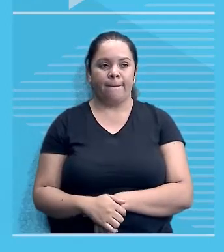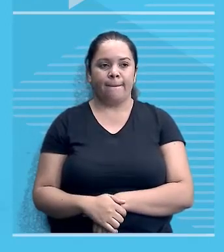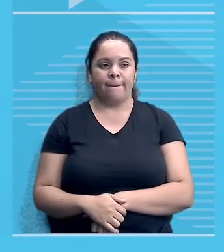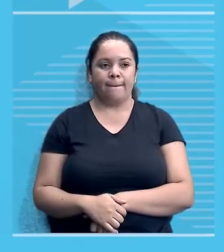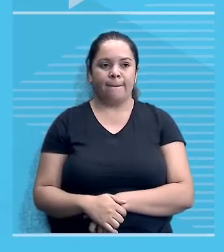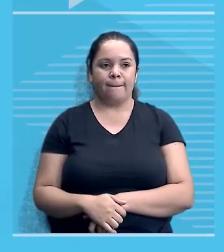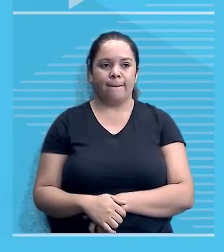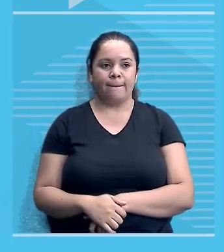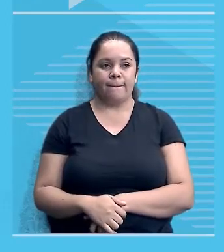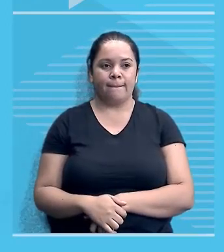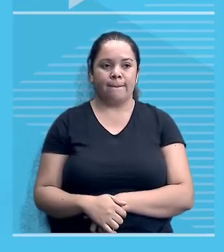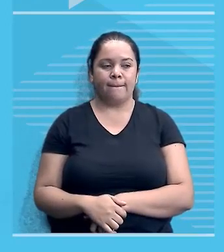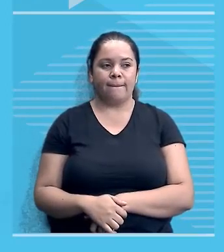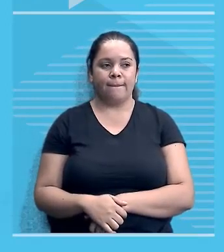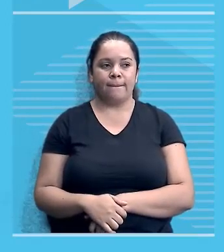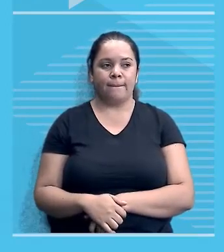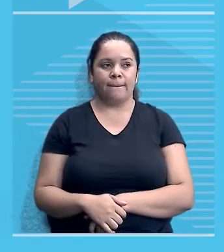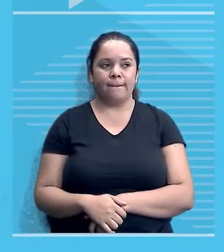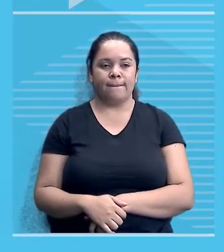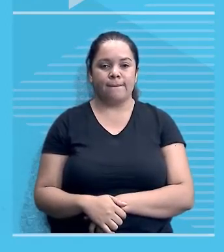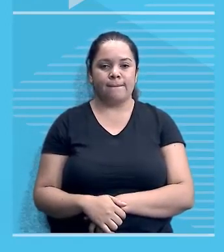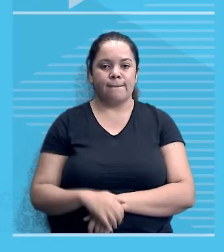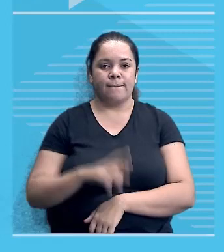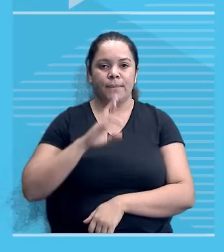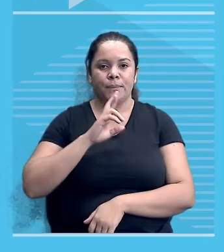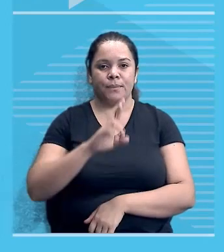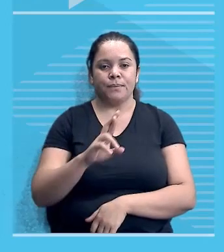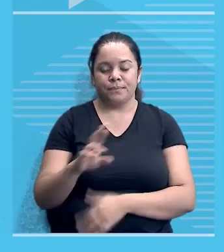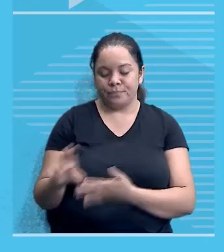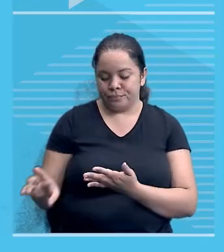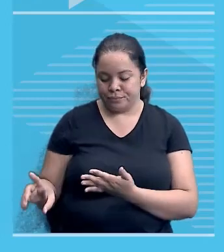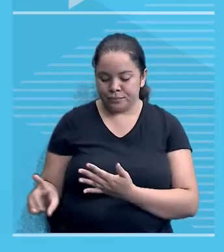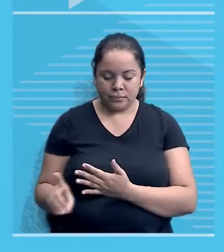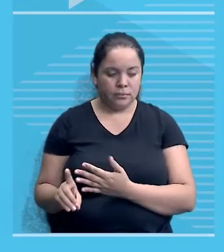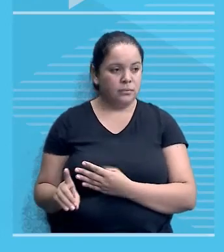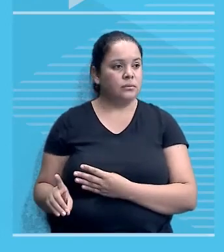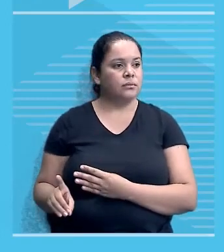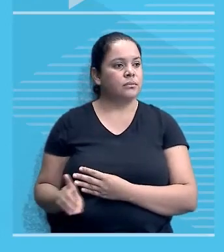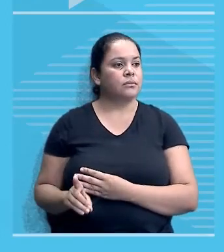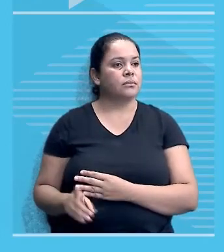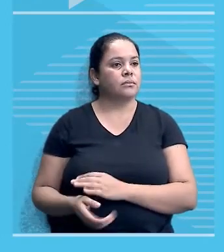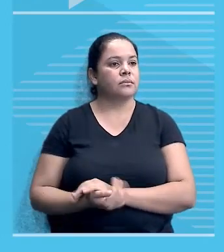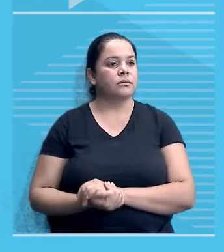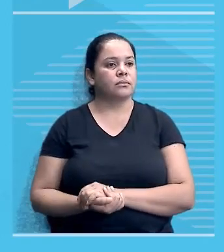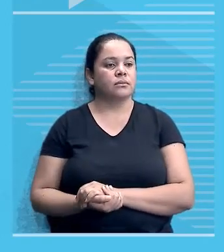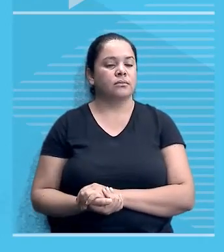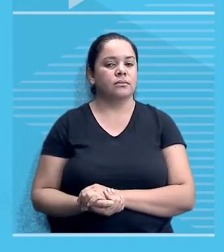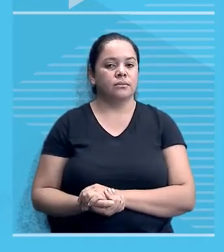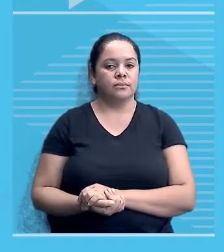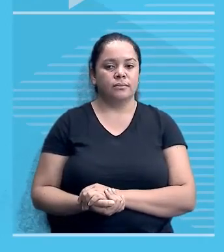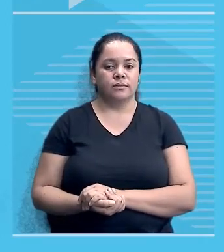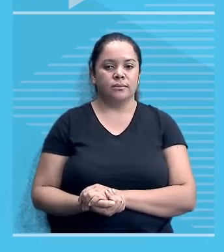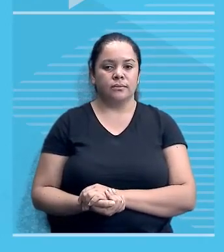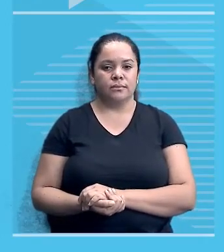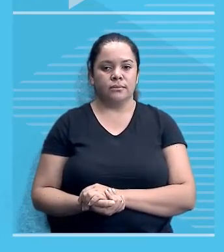então terceira questão alternativa correta aí letra d de dado viu como bem